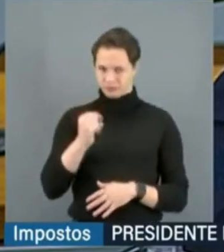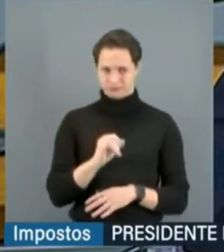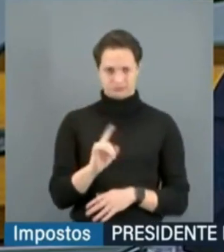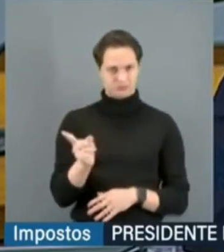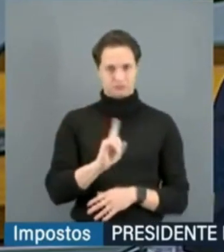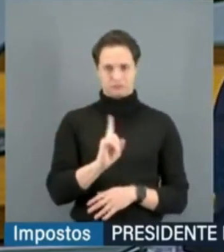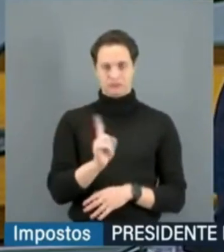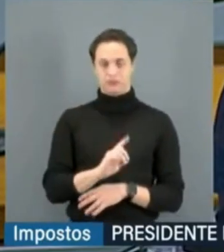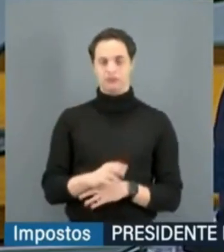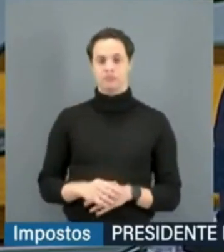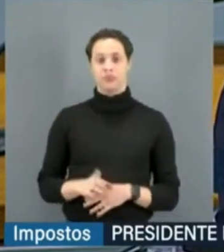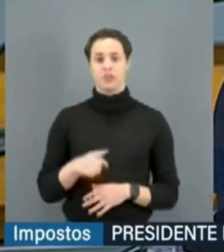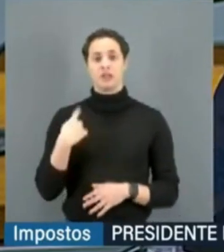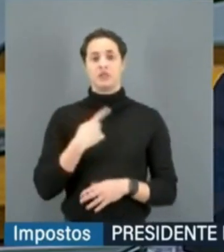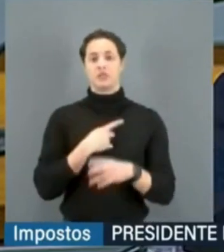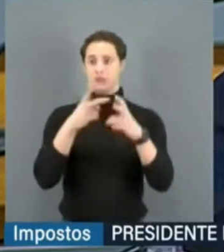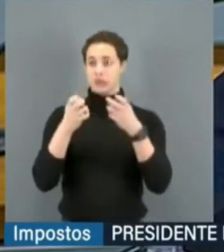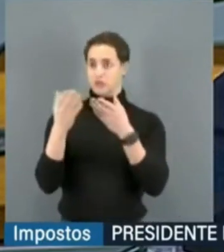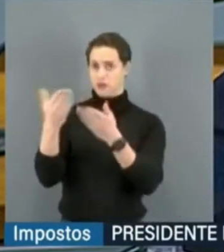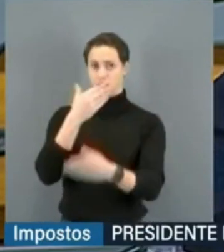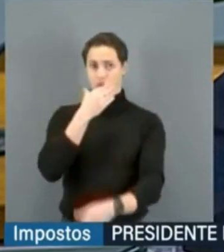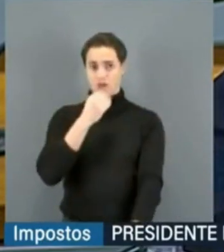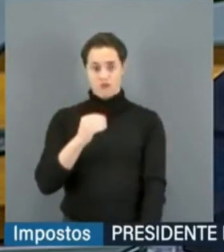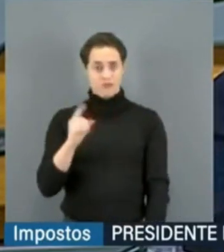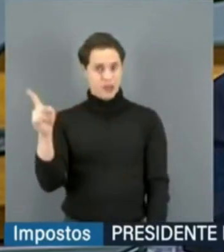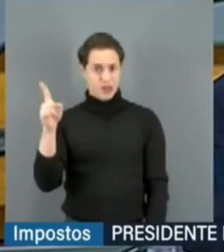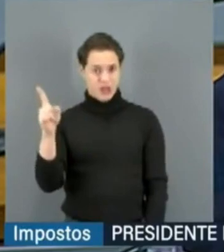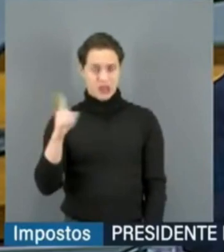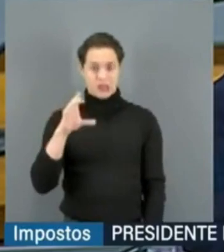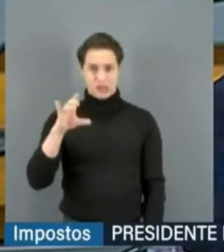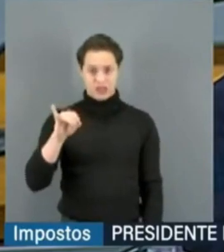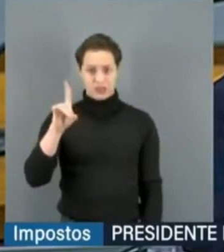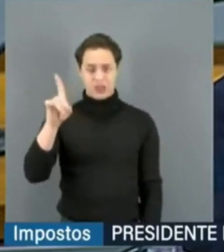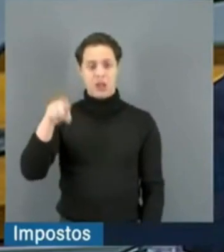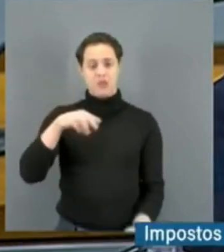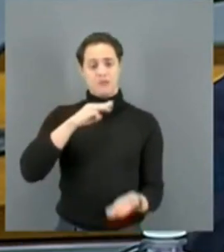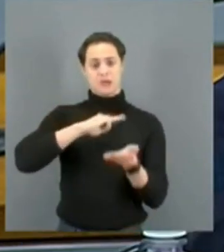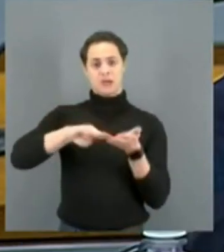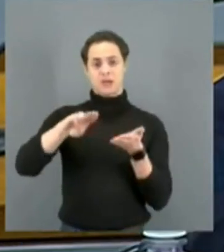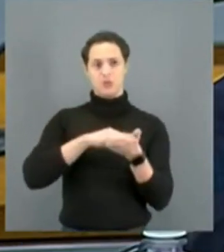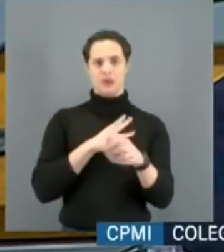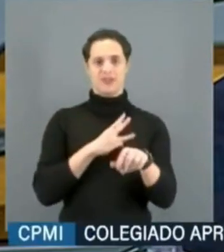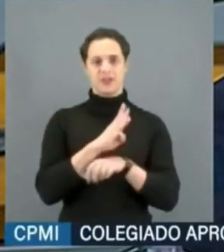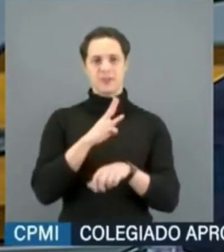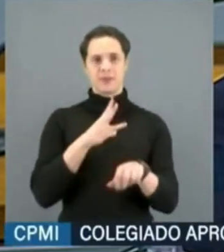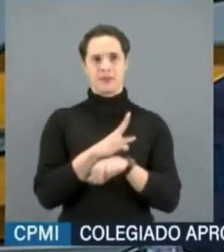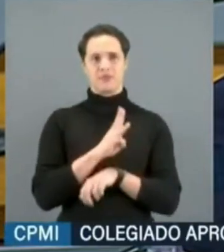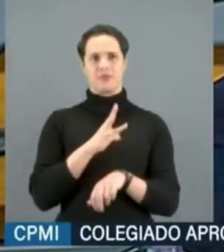vê aqui em relação ao tenente-coronel são mensagens de WhatsApp.